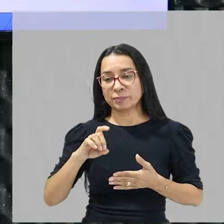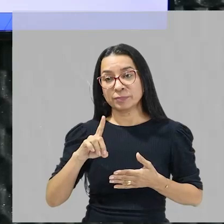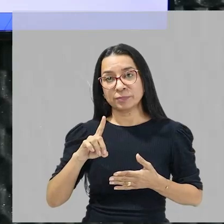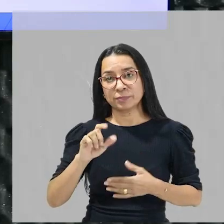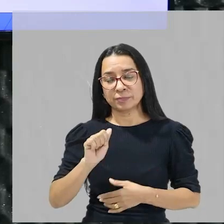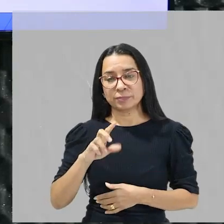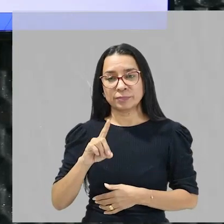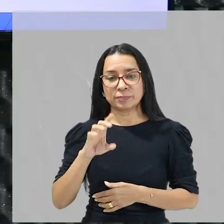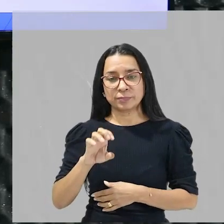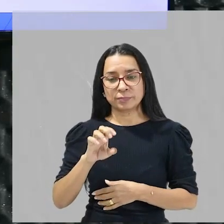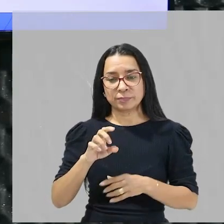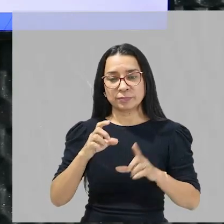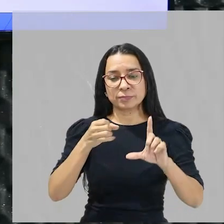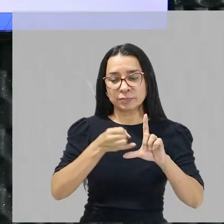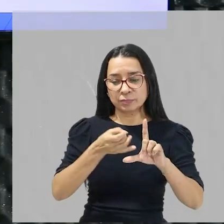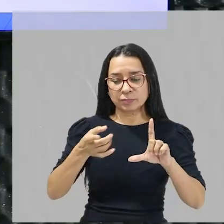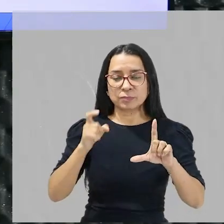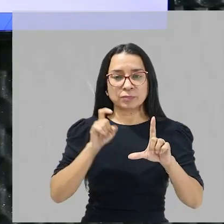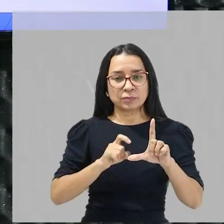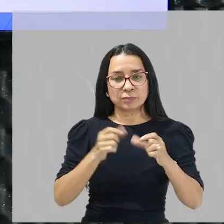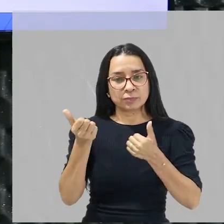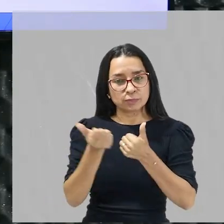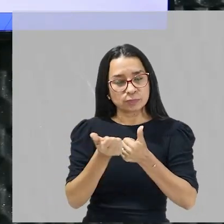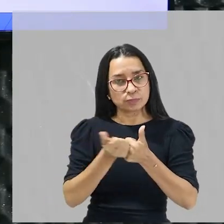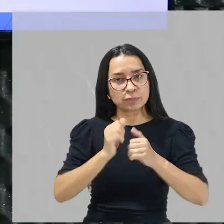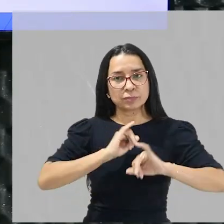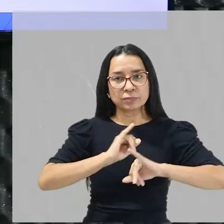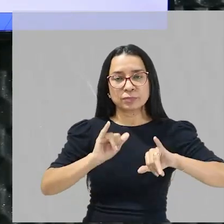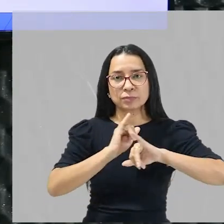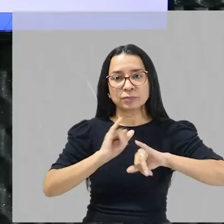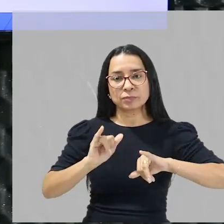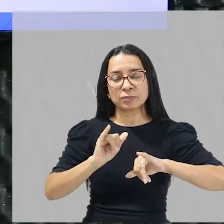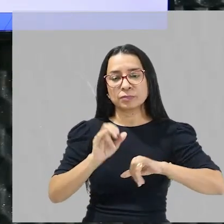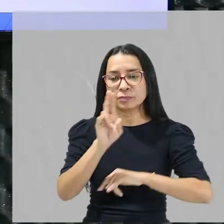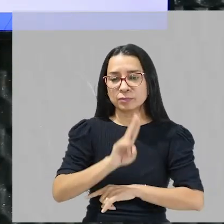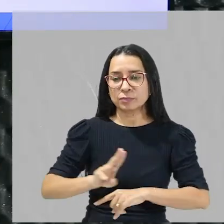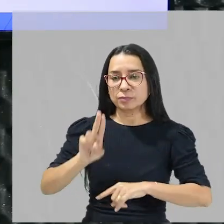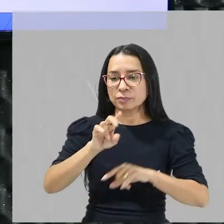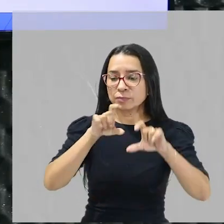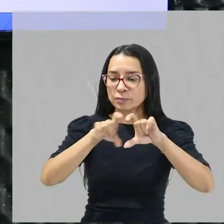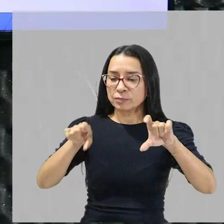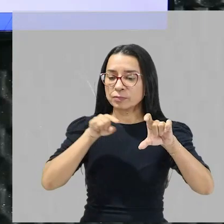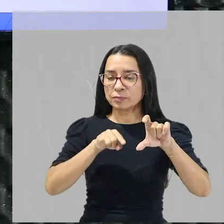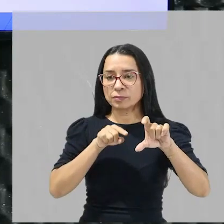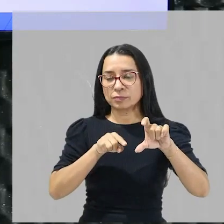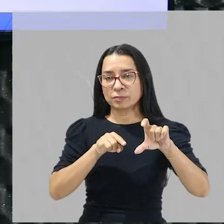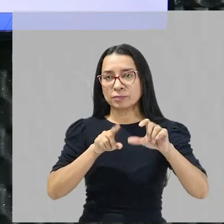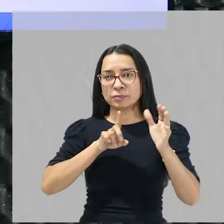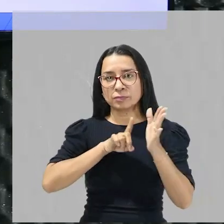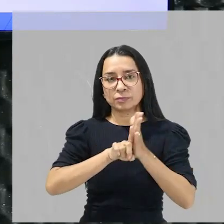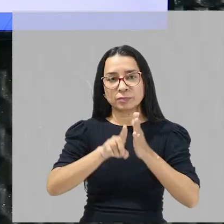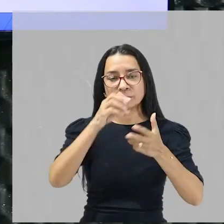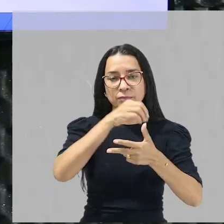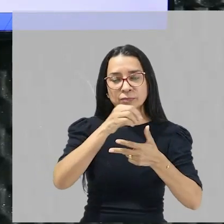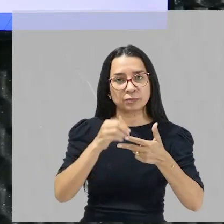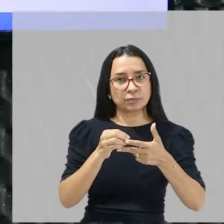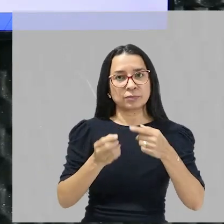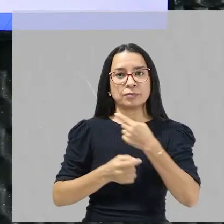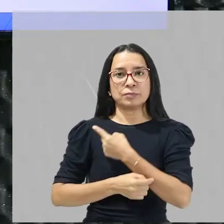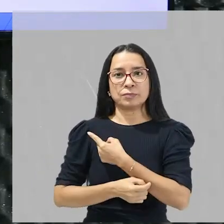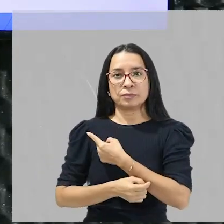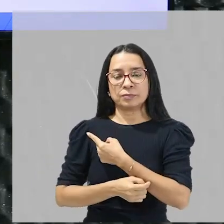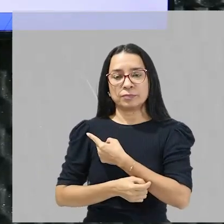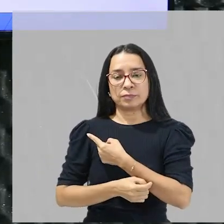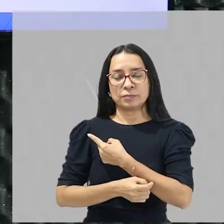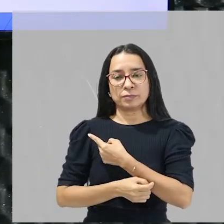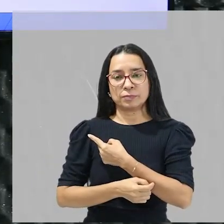e, na sequência, a substituição com as informações que foram passadas no enunciado. Então, ó, questão do Enem, essa aqui, gente,